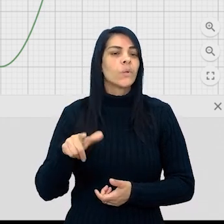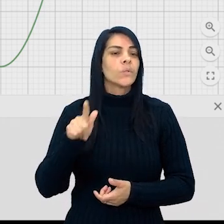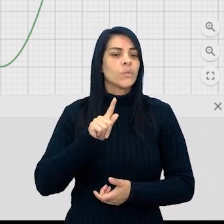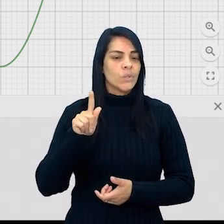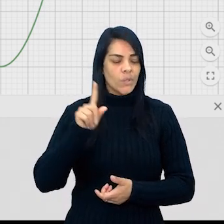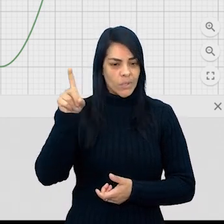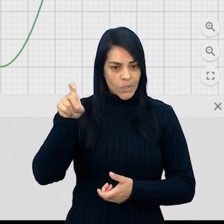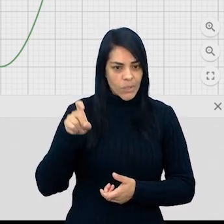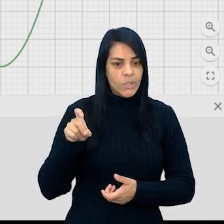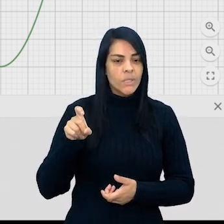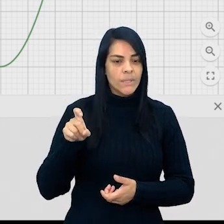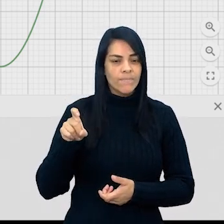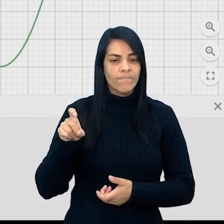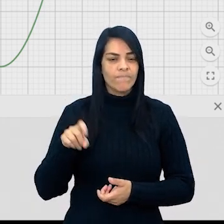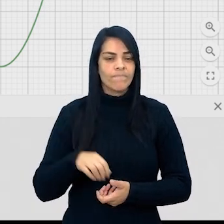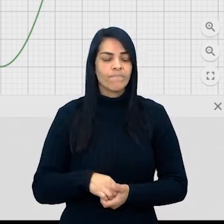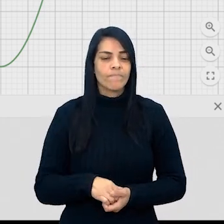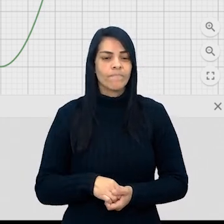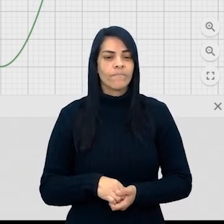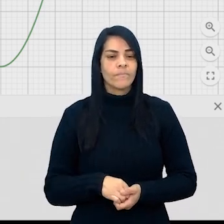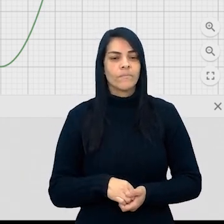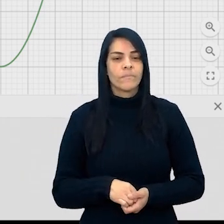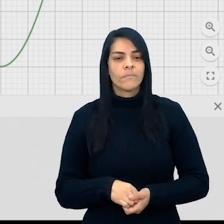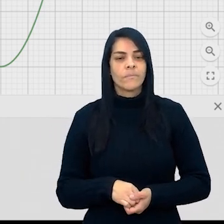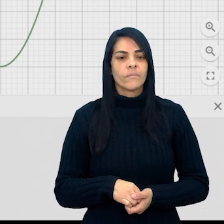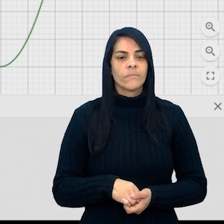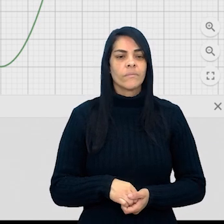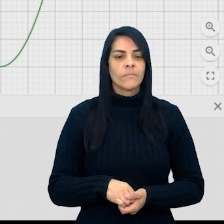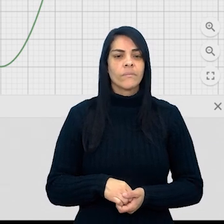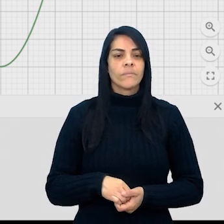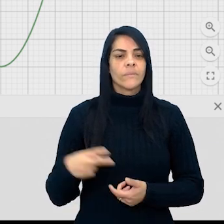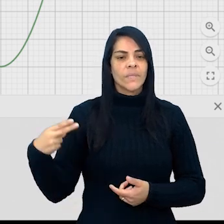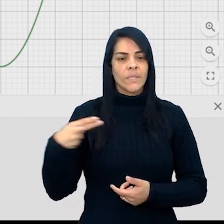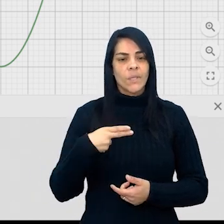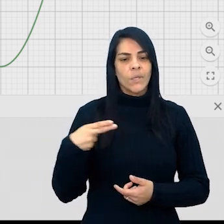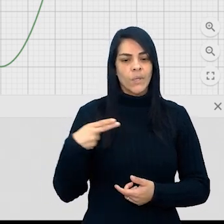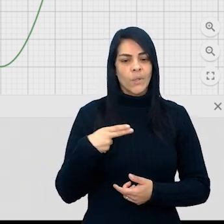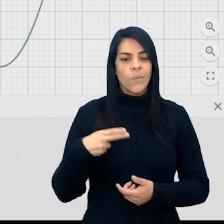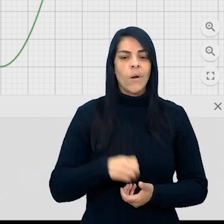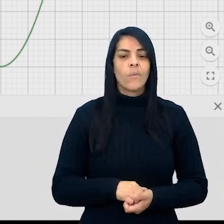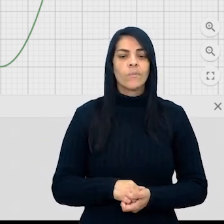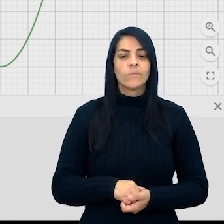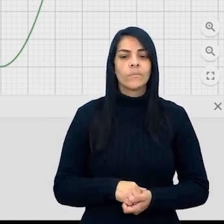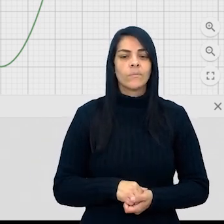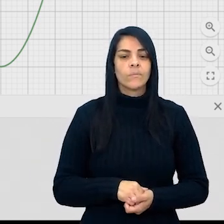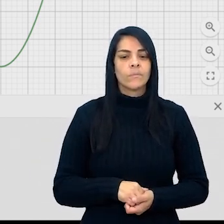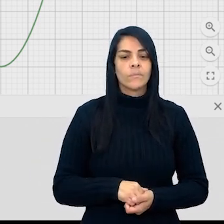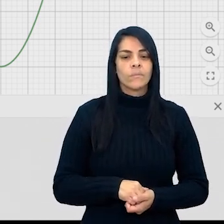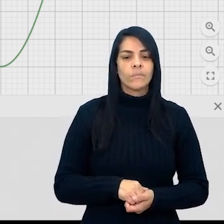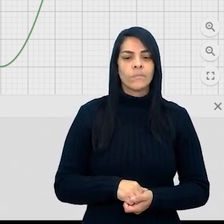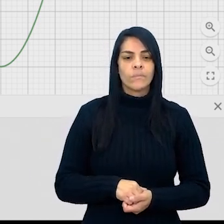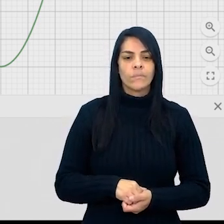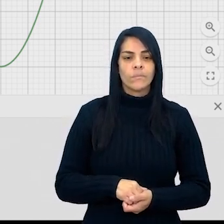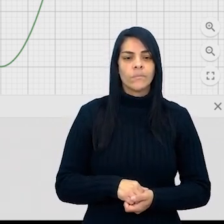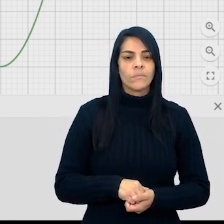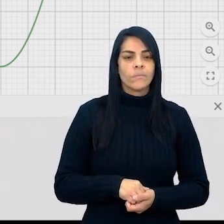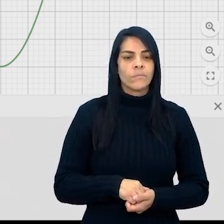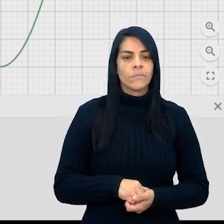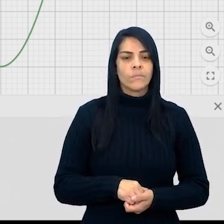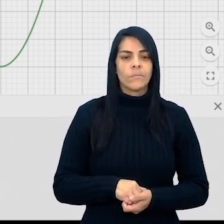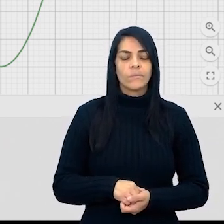tá? Né? G de x, vou pegar lá o módulo, ok? E